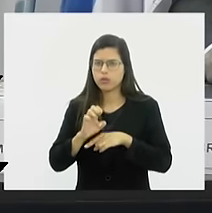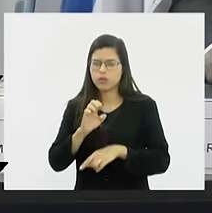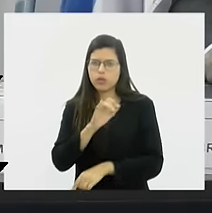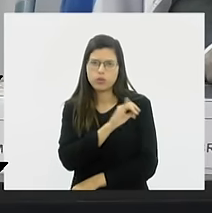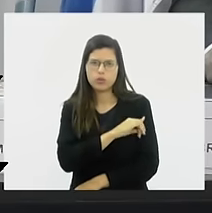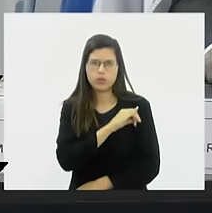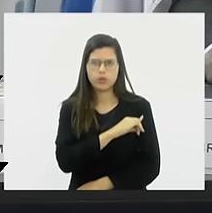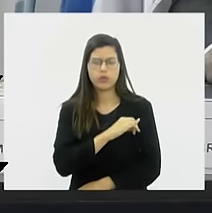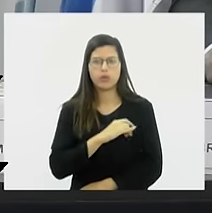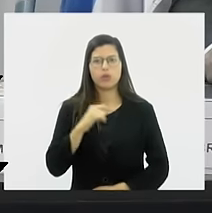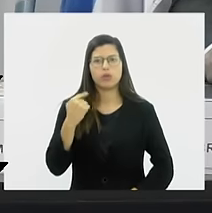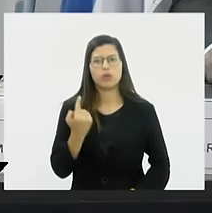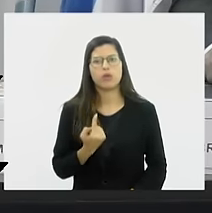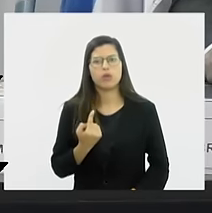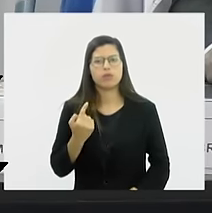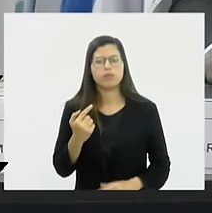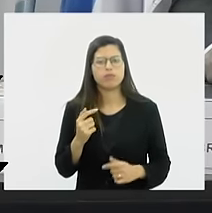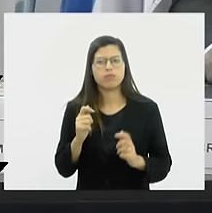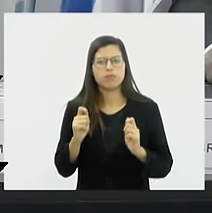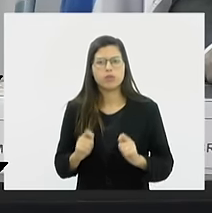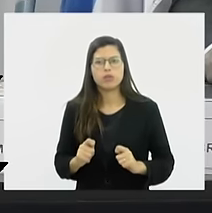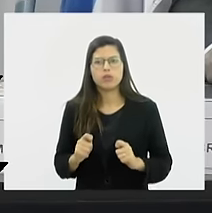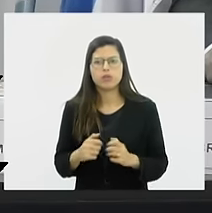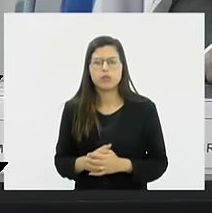que a gente possa, enfim,